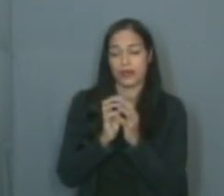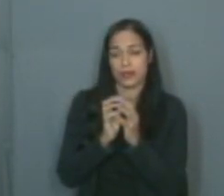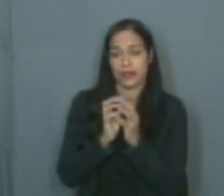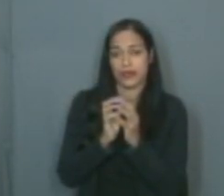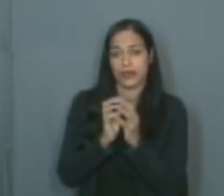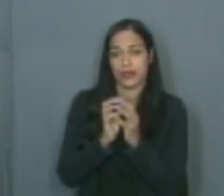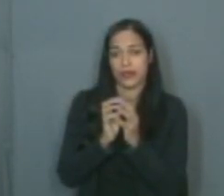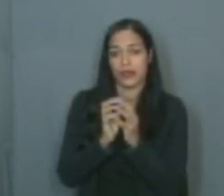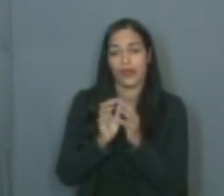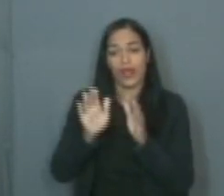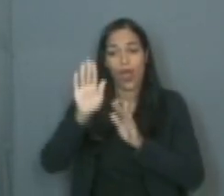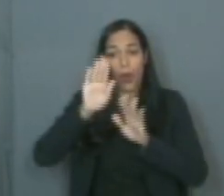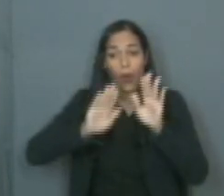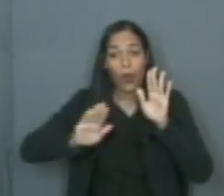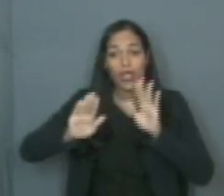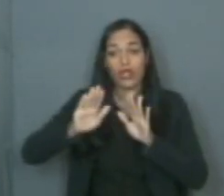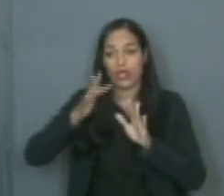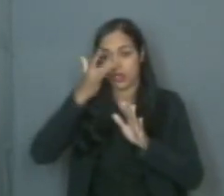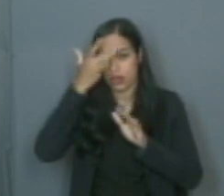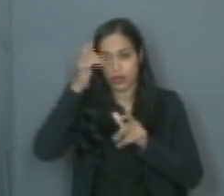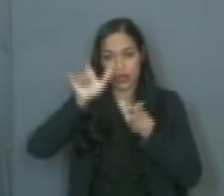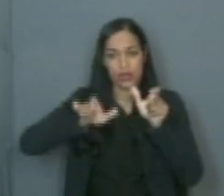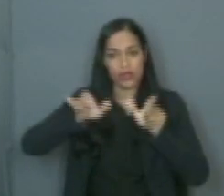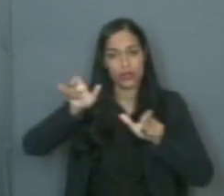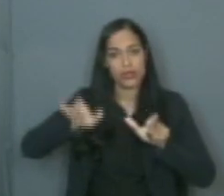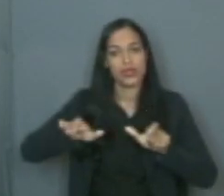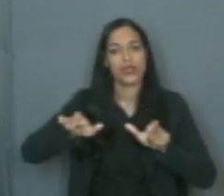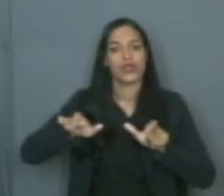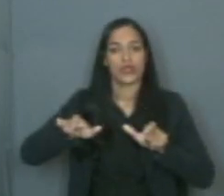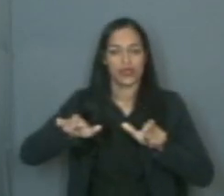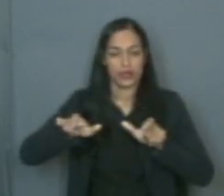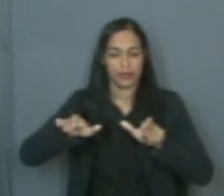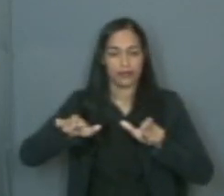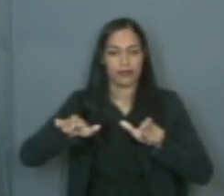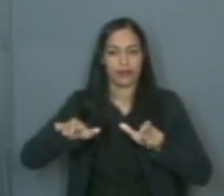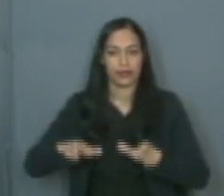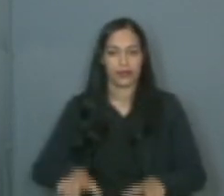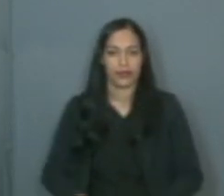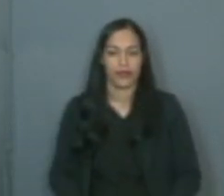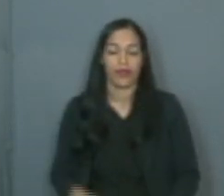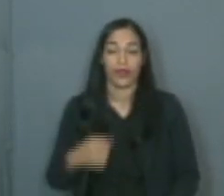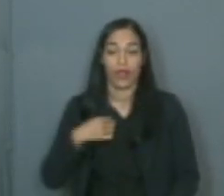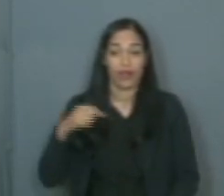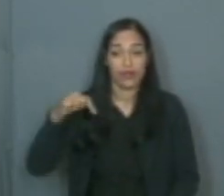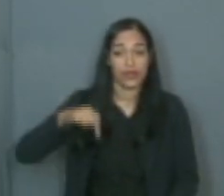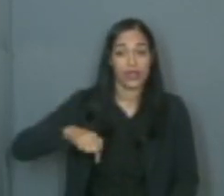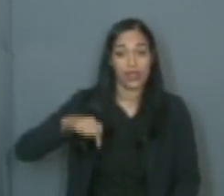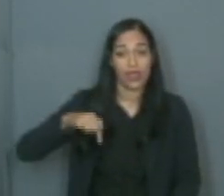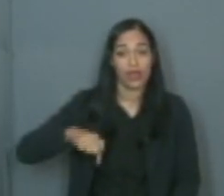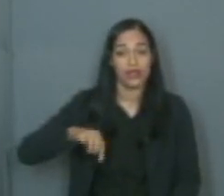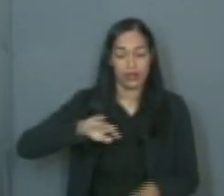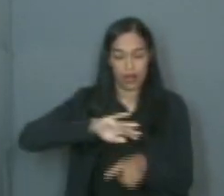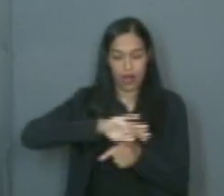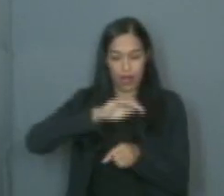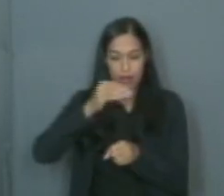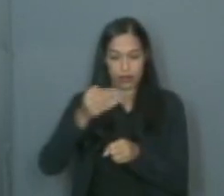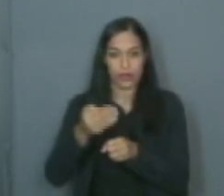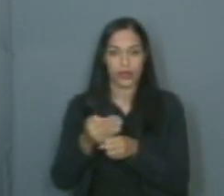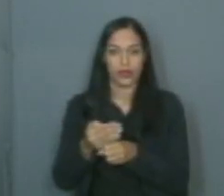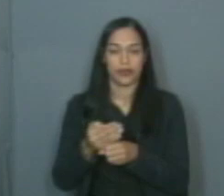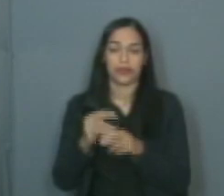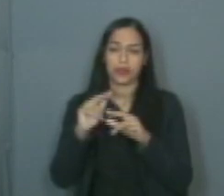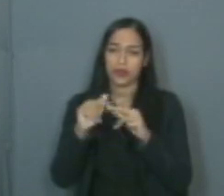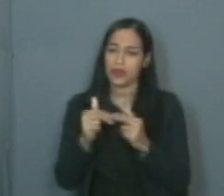estar cuidando das pessoas. É isso que eu sei, o que me pôs a vir a essa casa. Por isso que eu